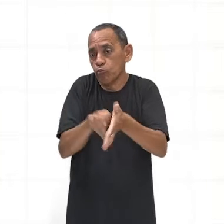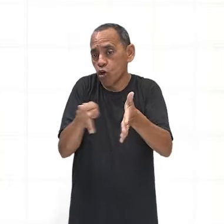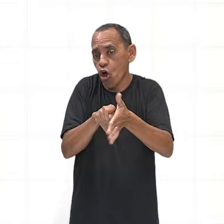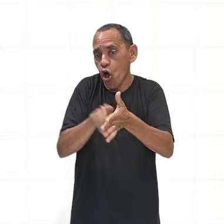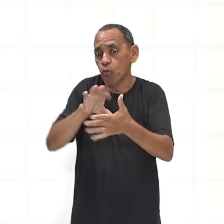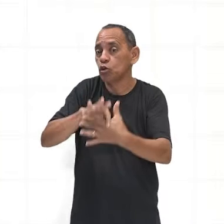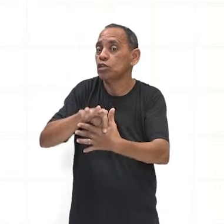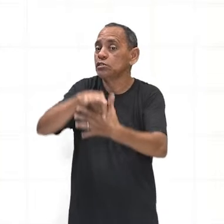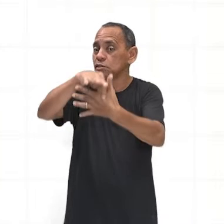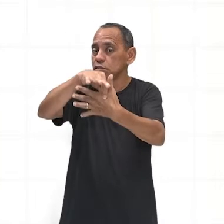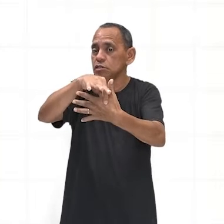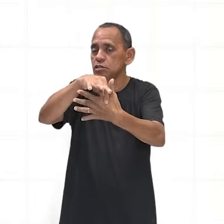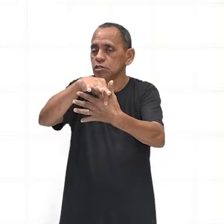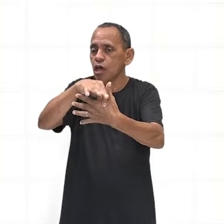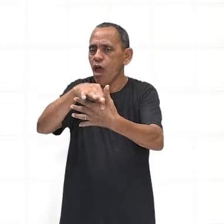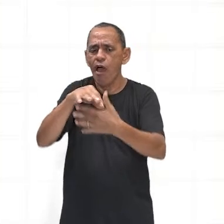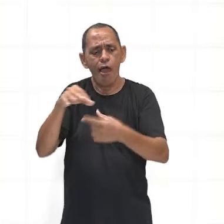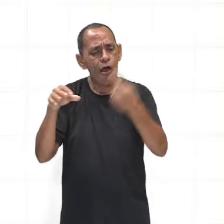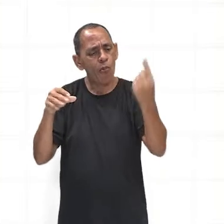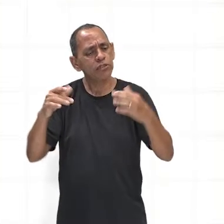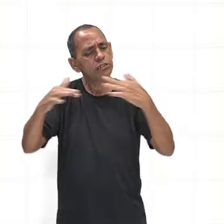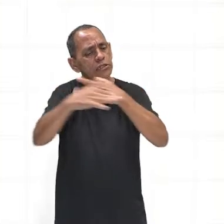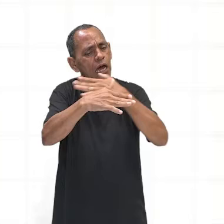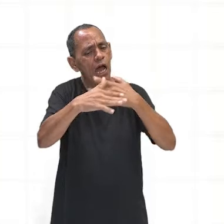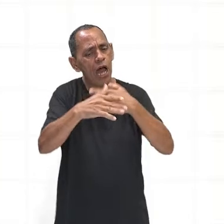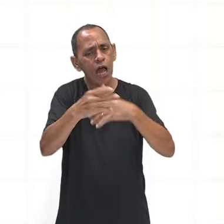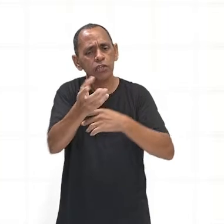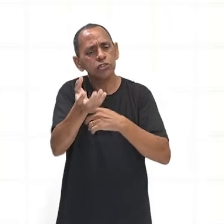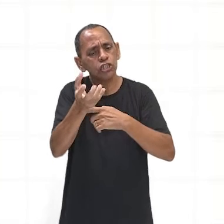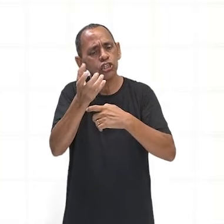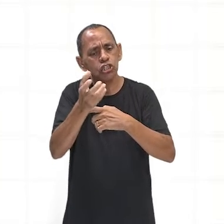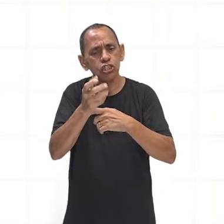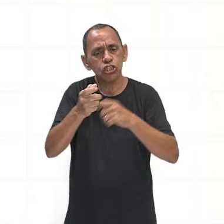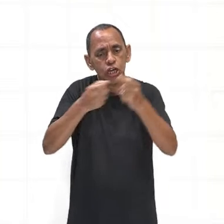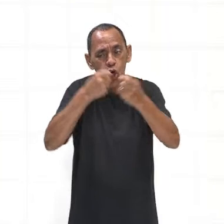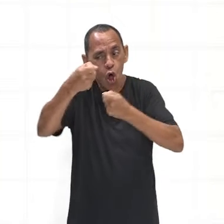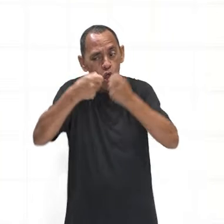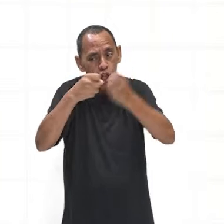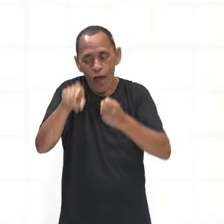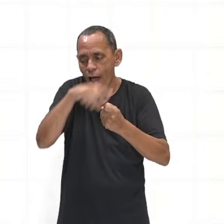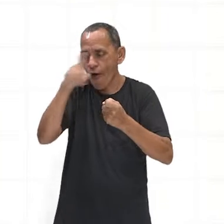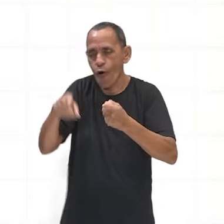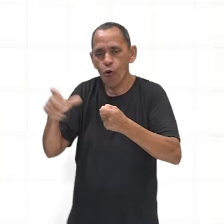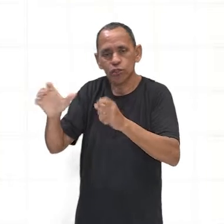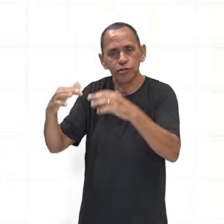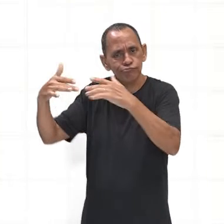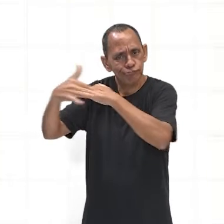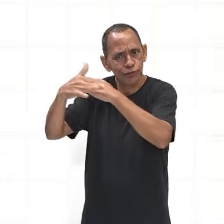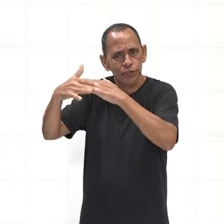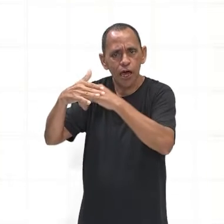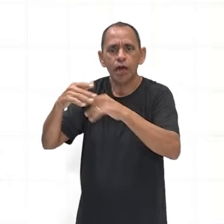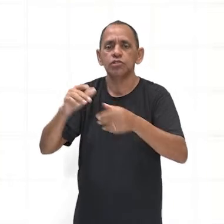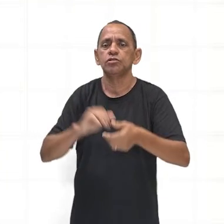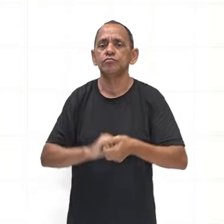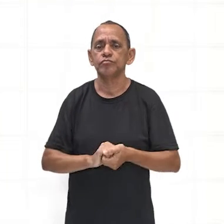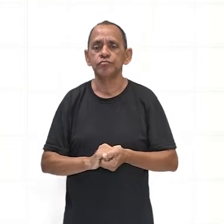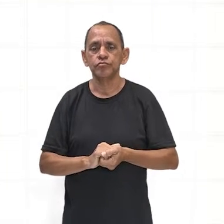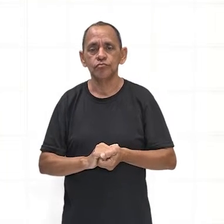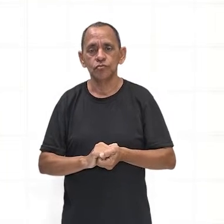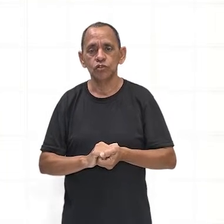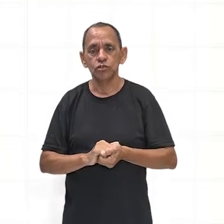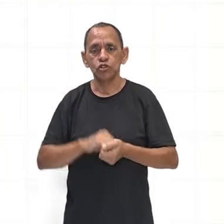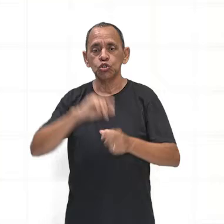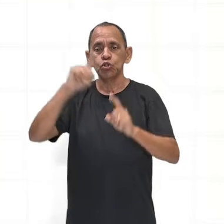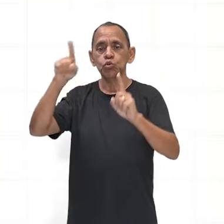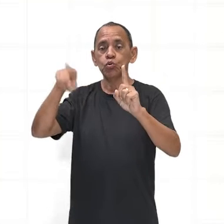tentava se sobrepor à outra e isso acabava fazendo com que elas acabassem entrando em guerra. E o objetivo